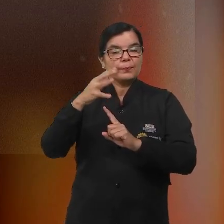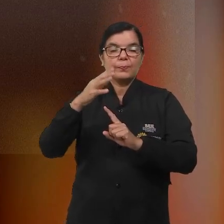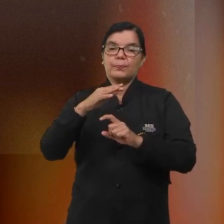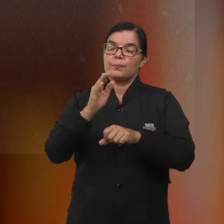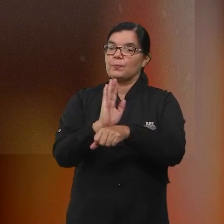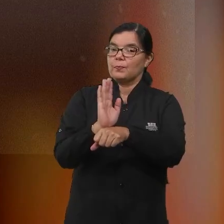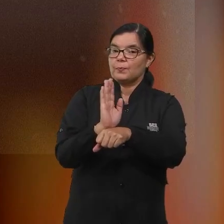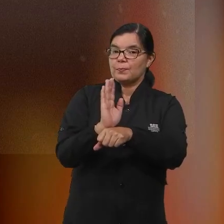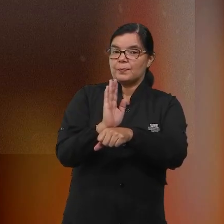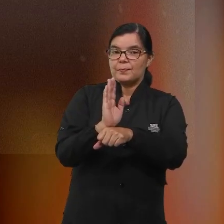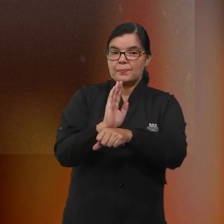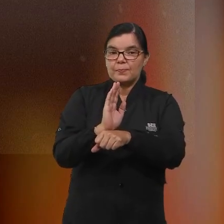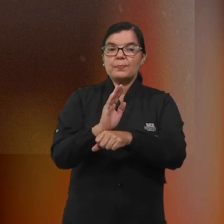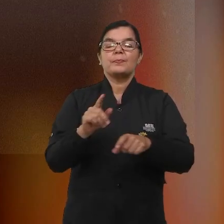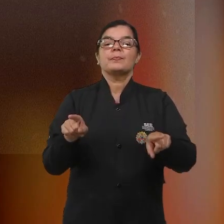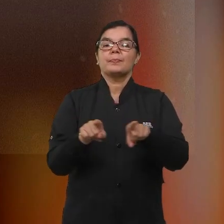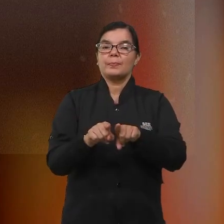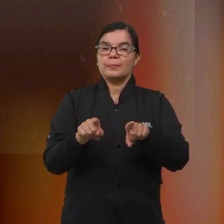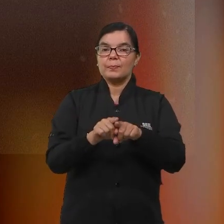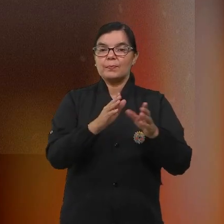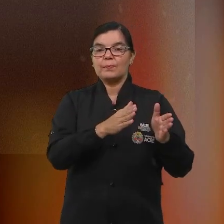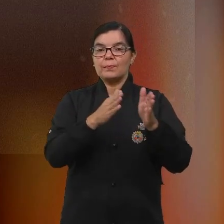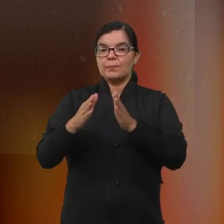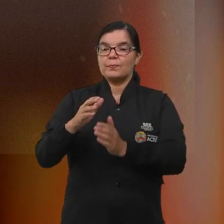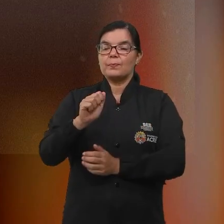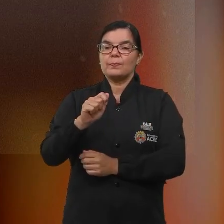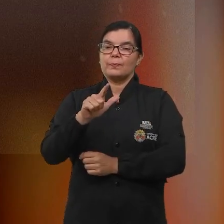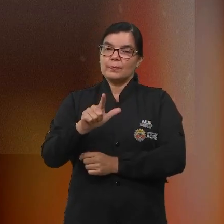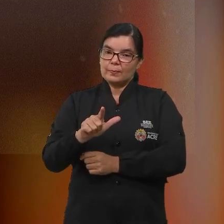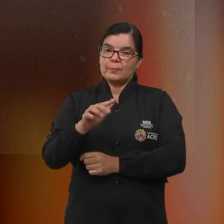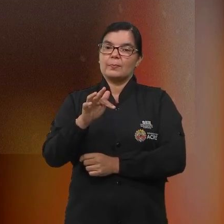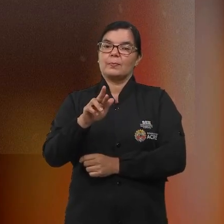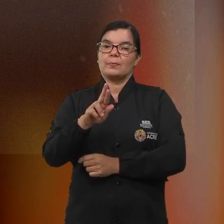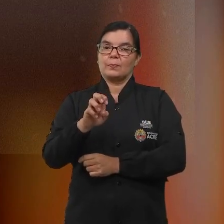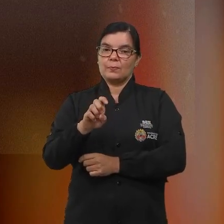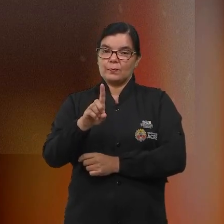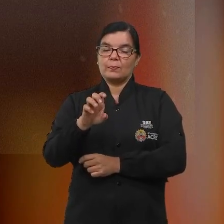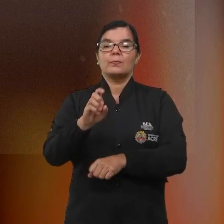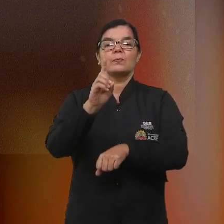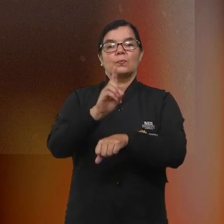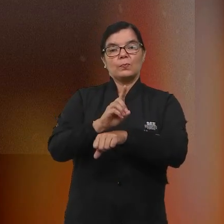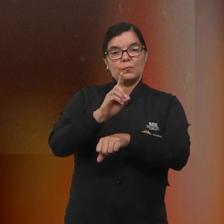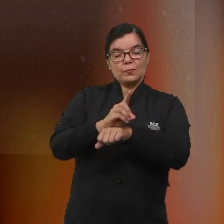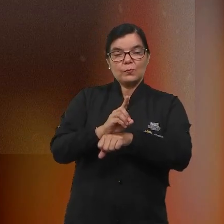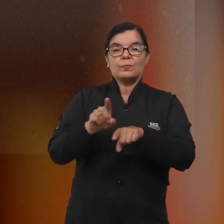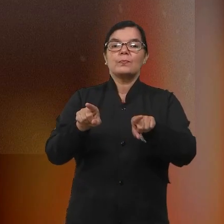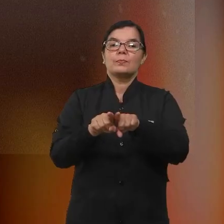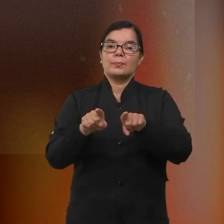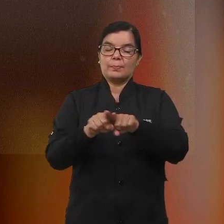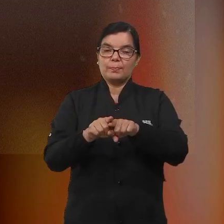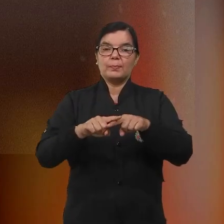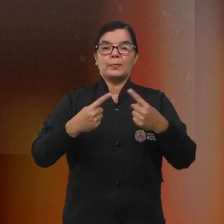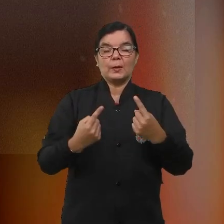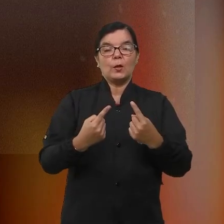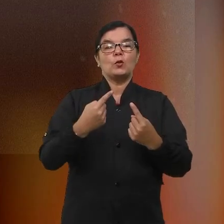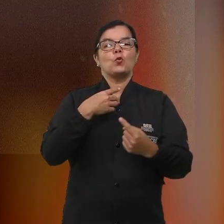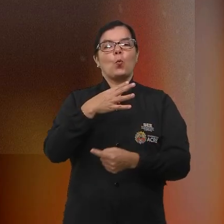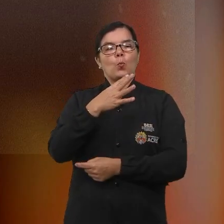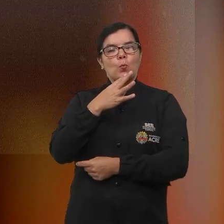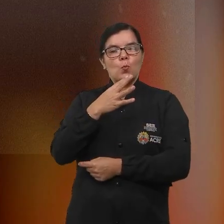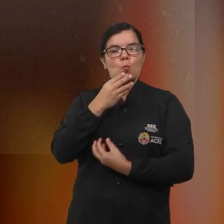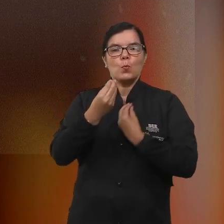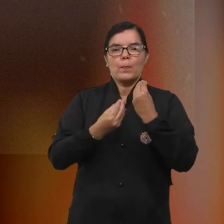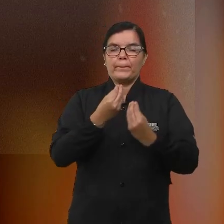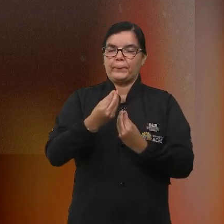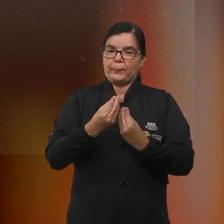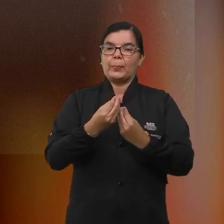de todos os tempos. E também tem Alfred Hitchcock, que foi um diretor e produtor britânico, popularmente conhecido